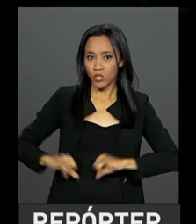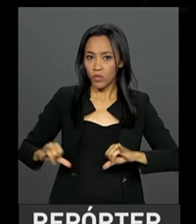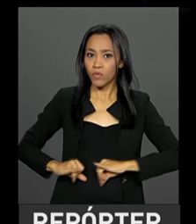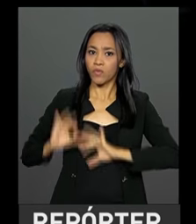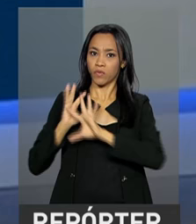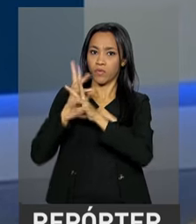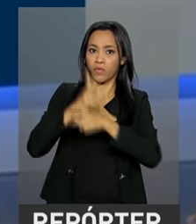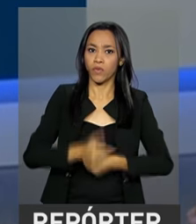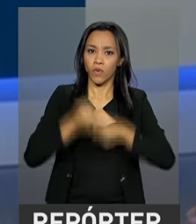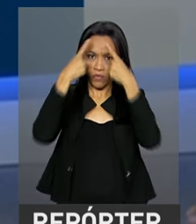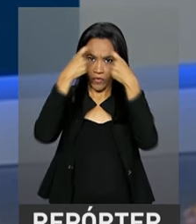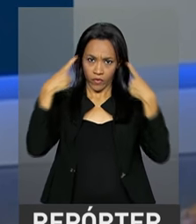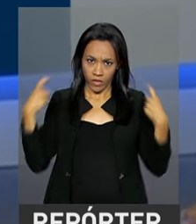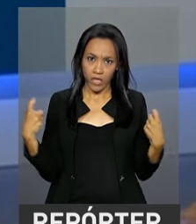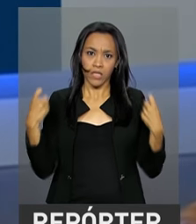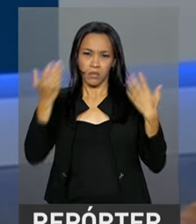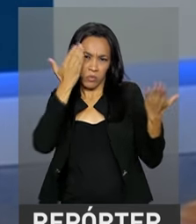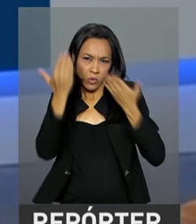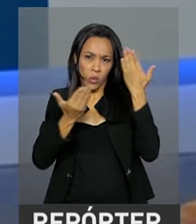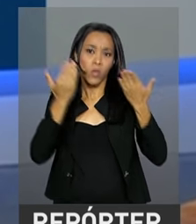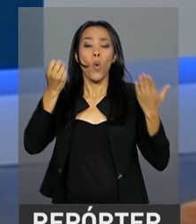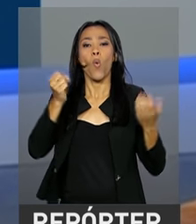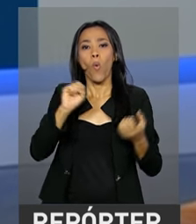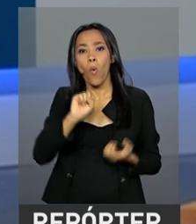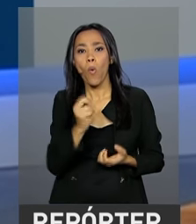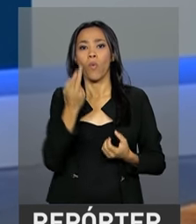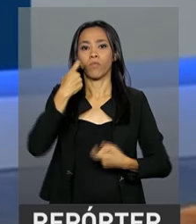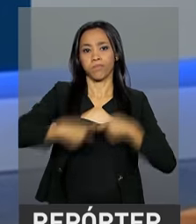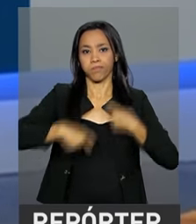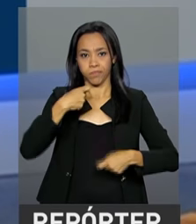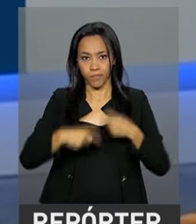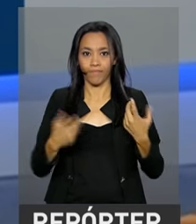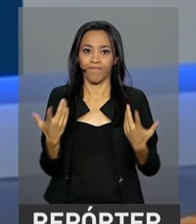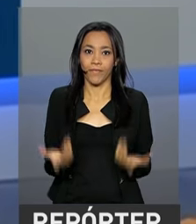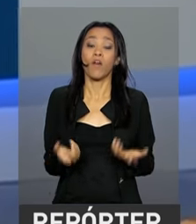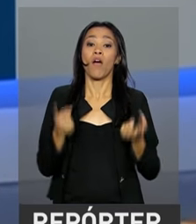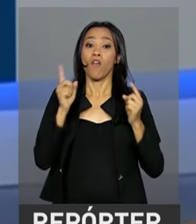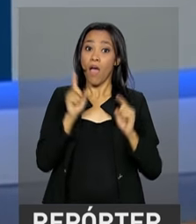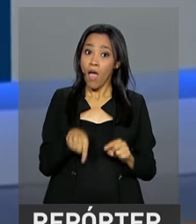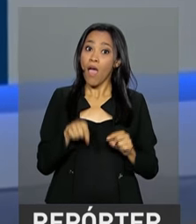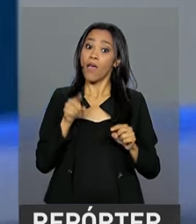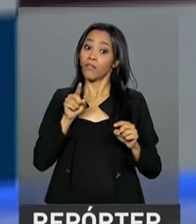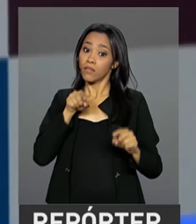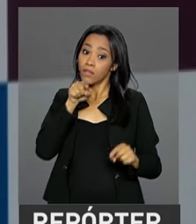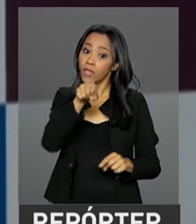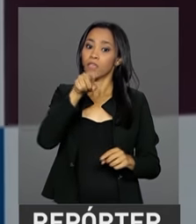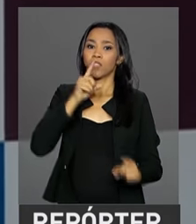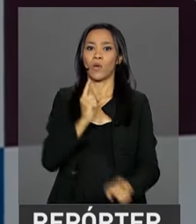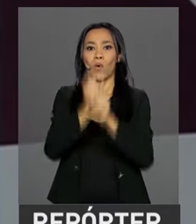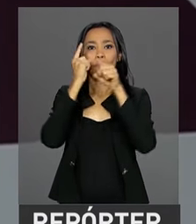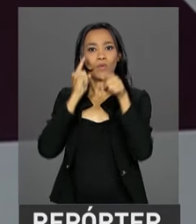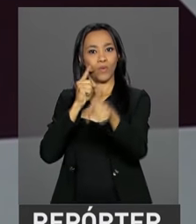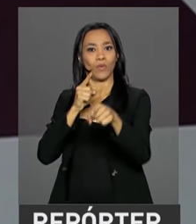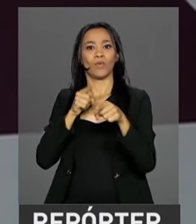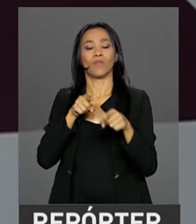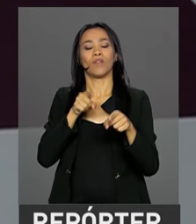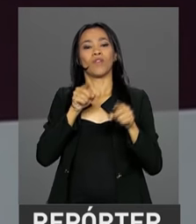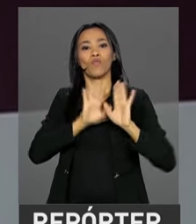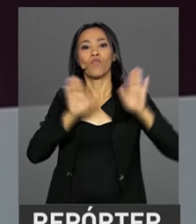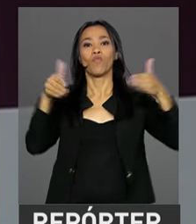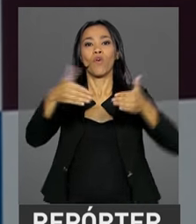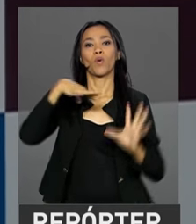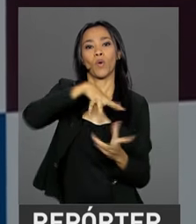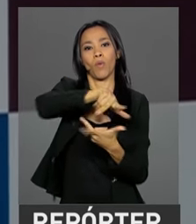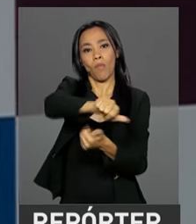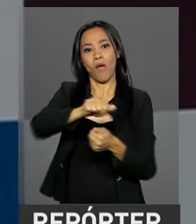física psicológica ou sexual foi durante o fórum global da criança na américa do sul em são paulo